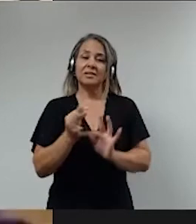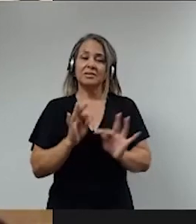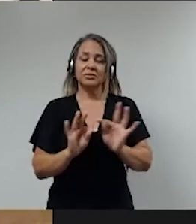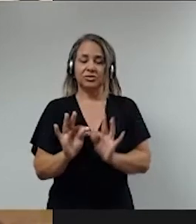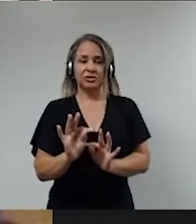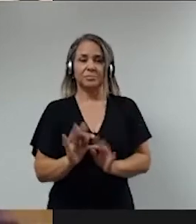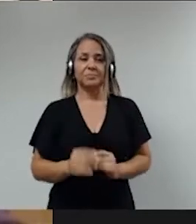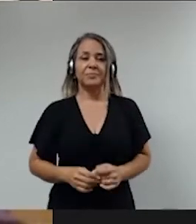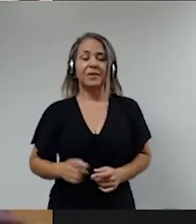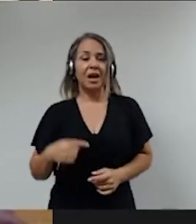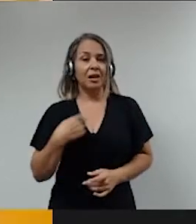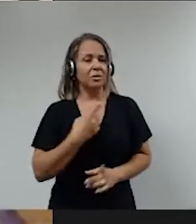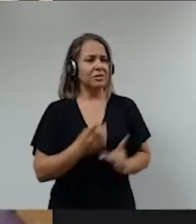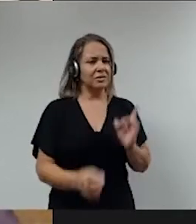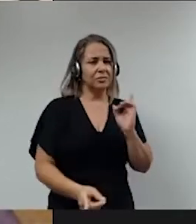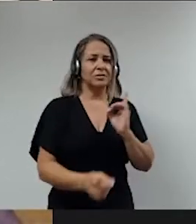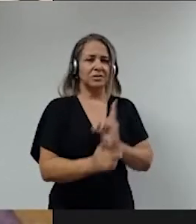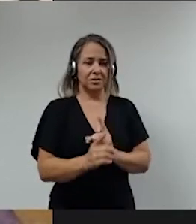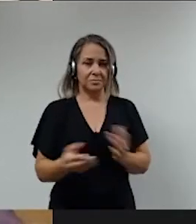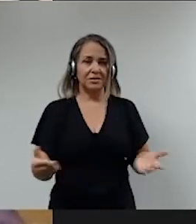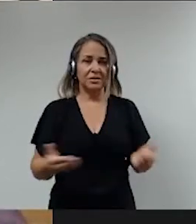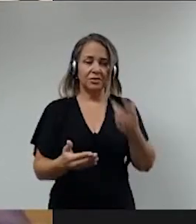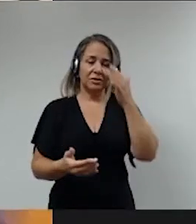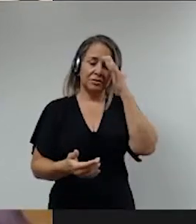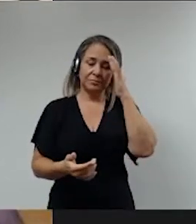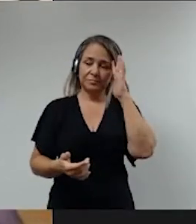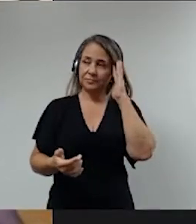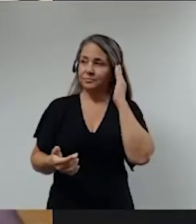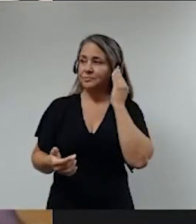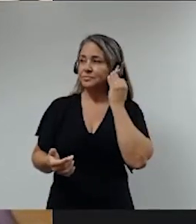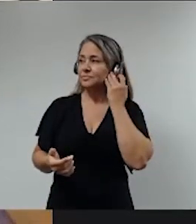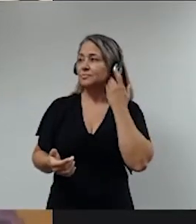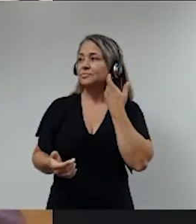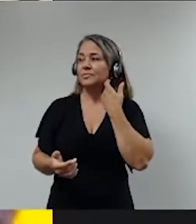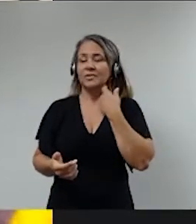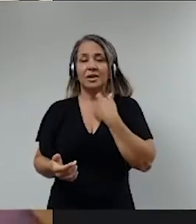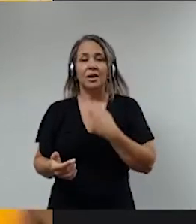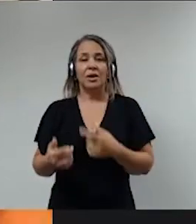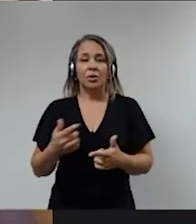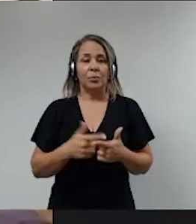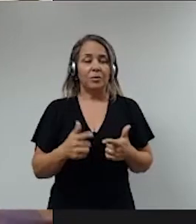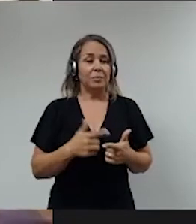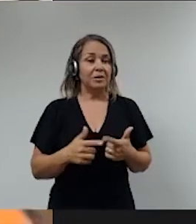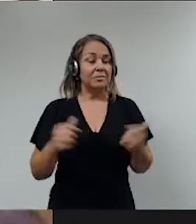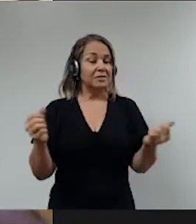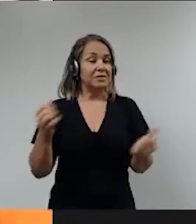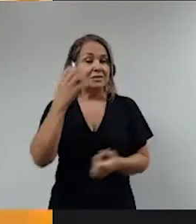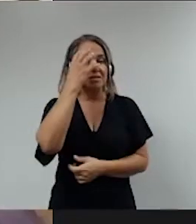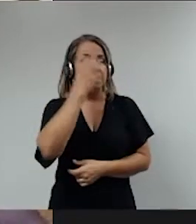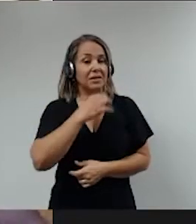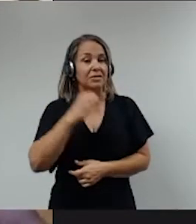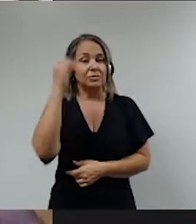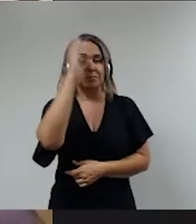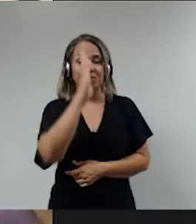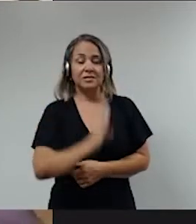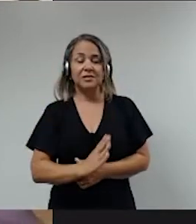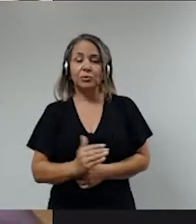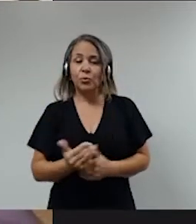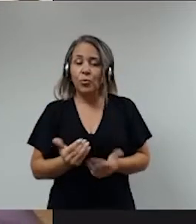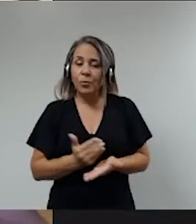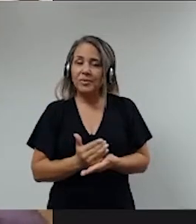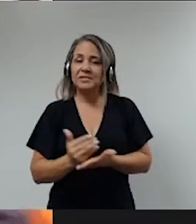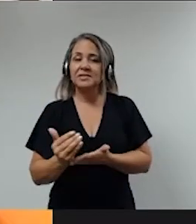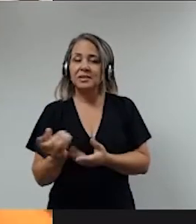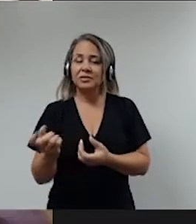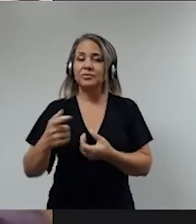E aí a gente se depara numa situação do Brasil tentando tomar os seus trilhos, né?